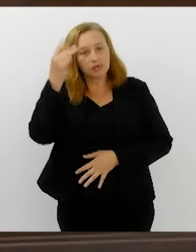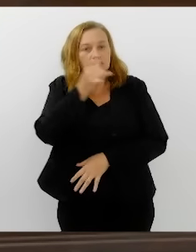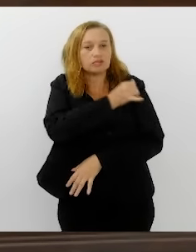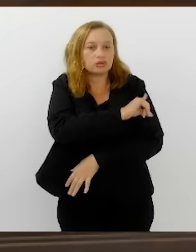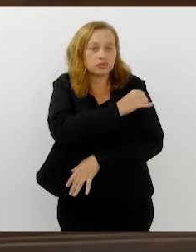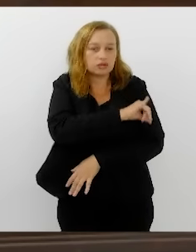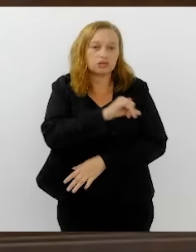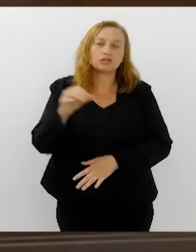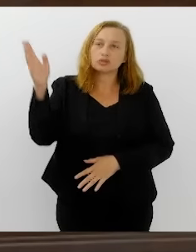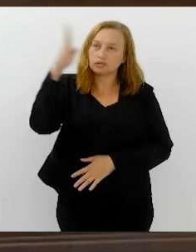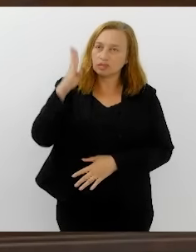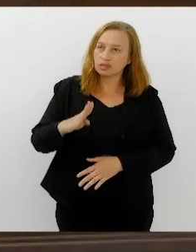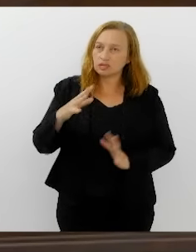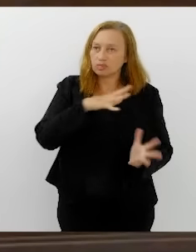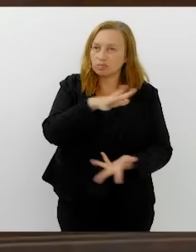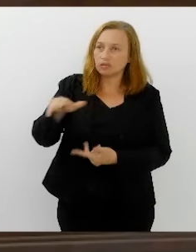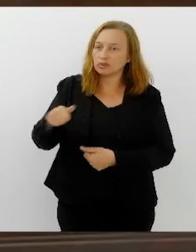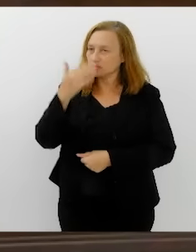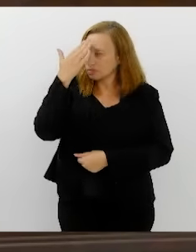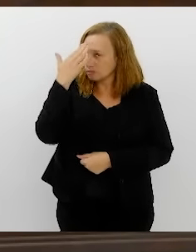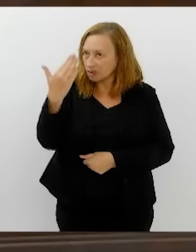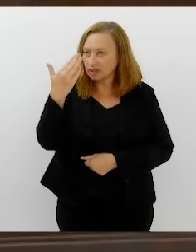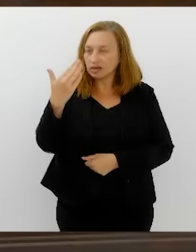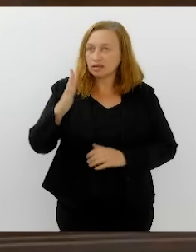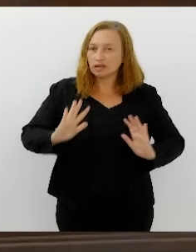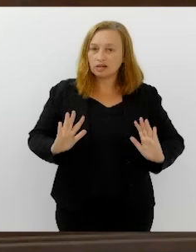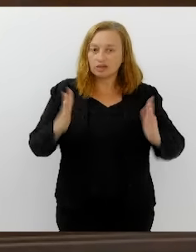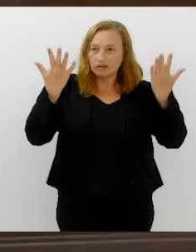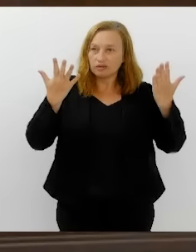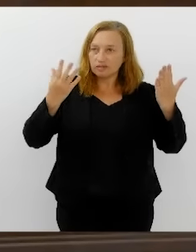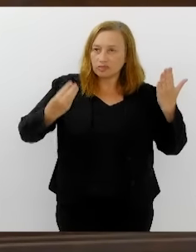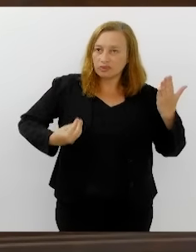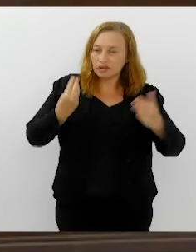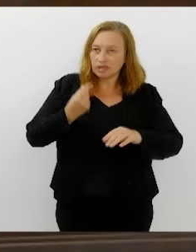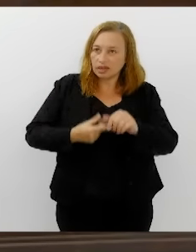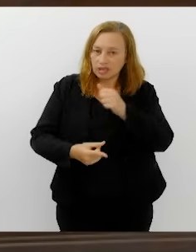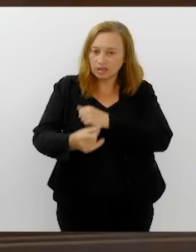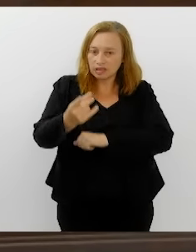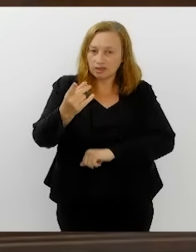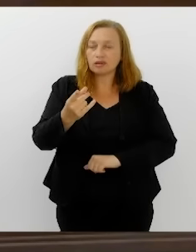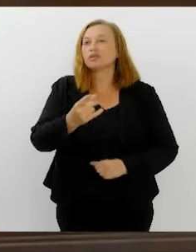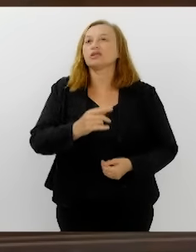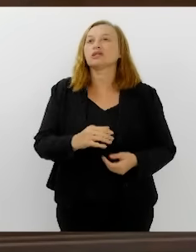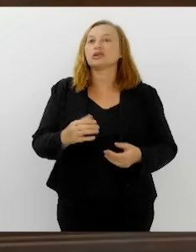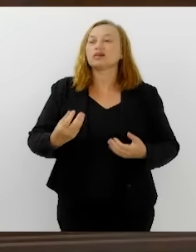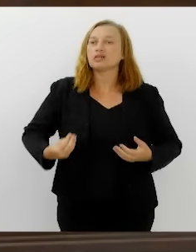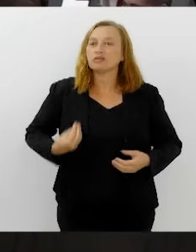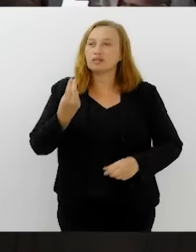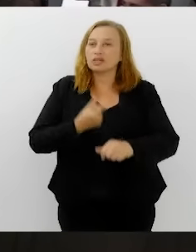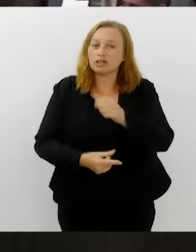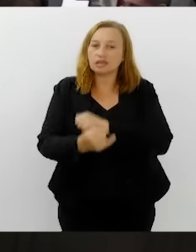do Brasil e do mundo, deputado. Muito obrigado, vida longa aos arautos do Evangelho, viva a Monsenhor João